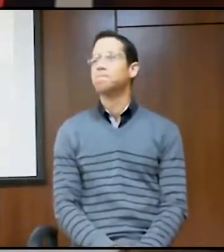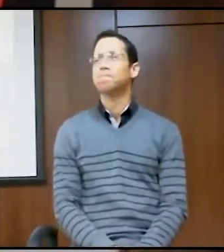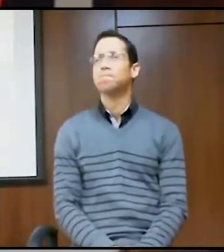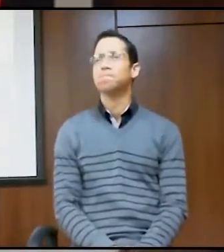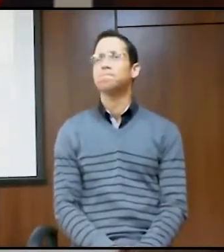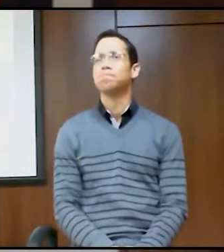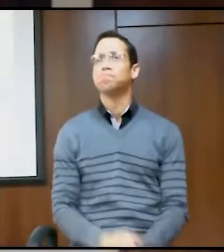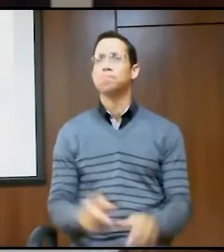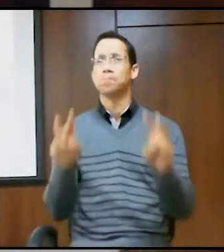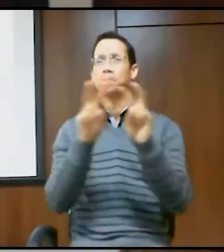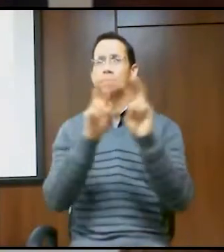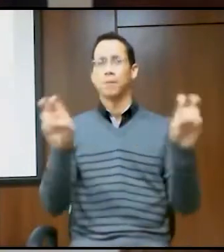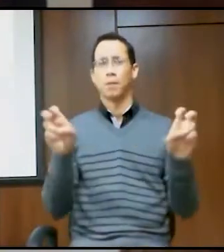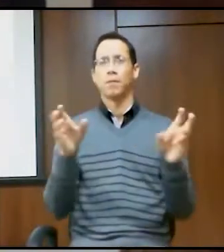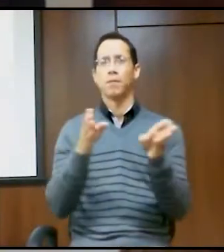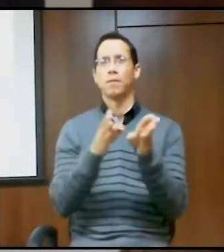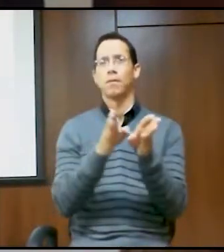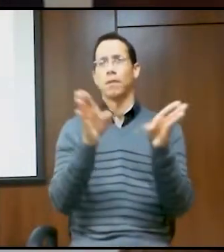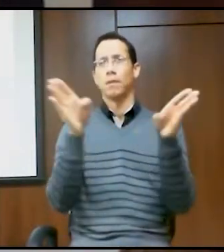Claro, o tema também é muito abrangente